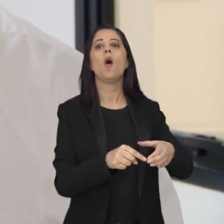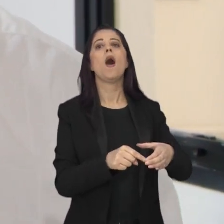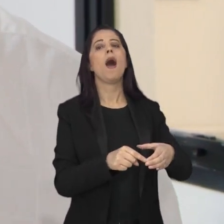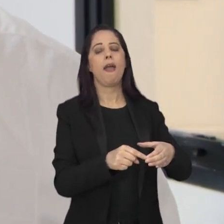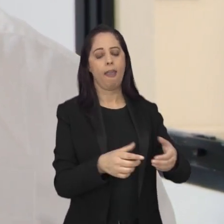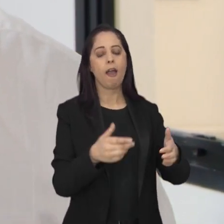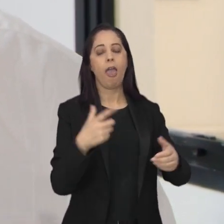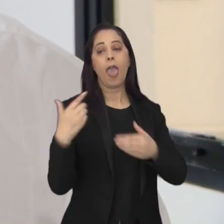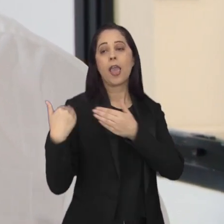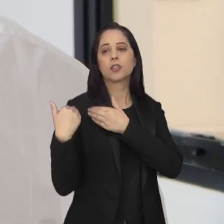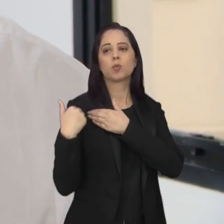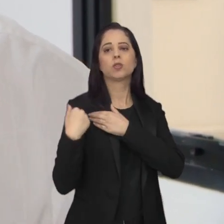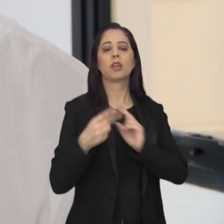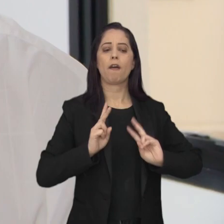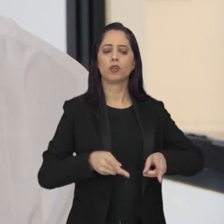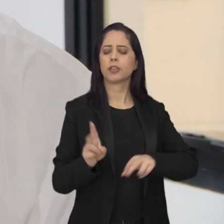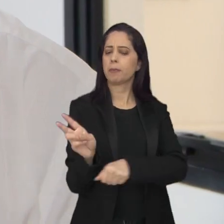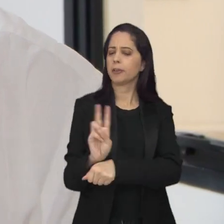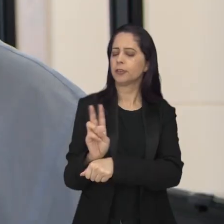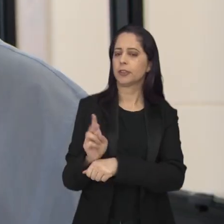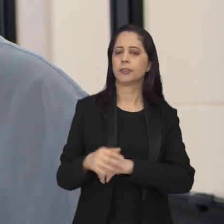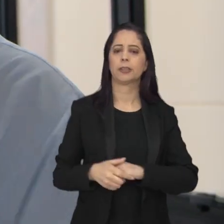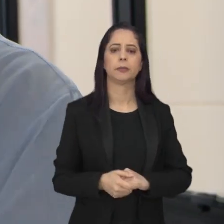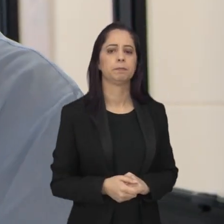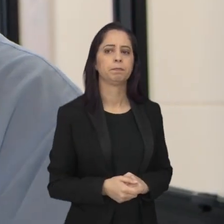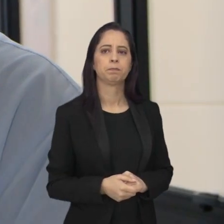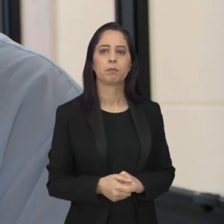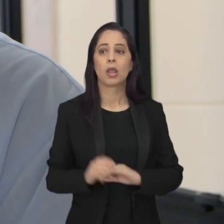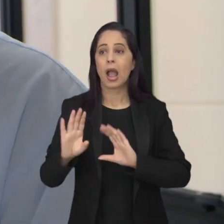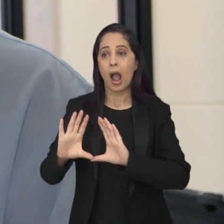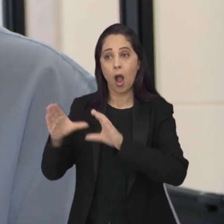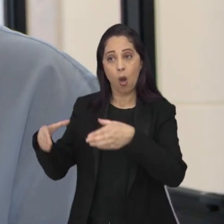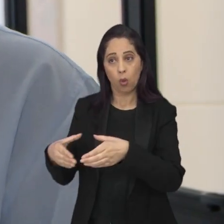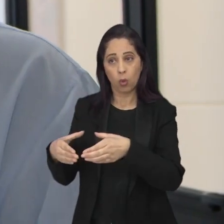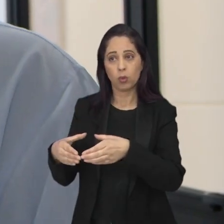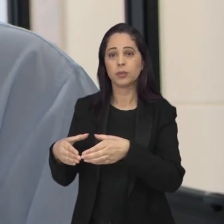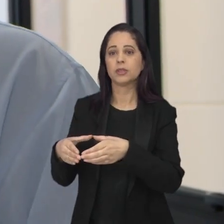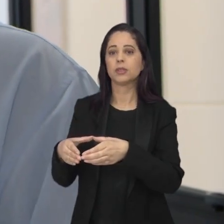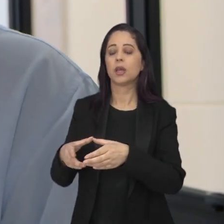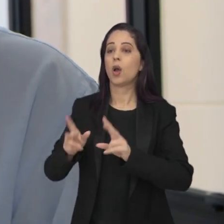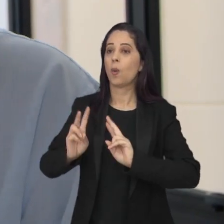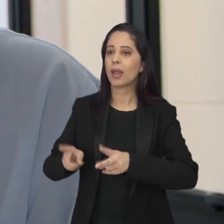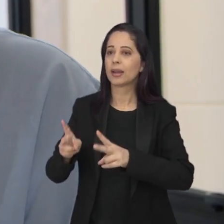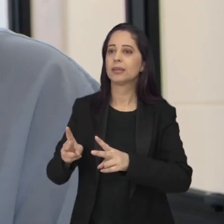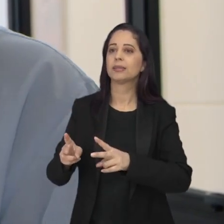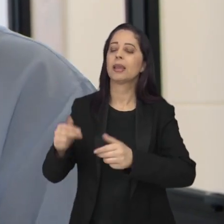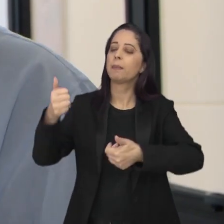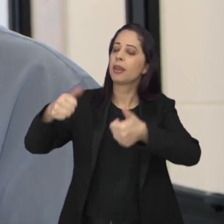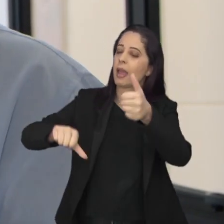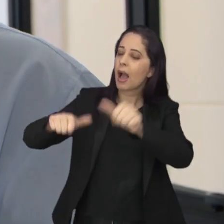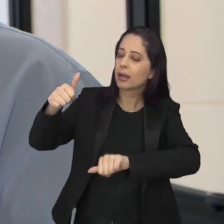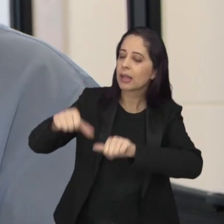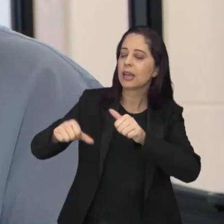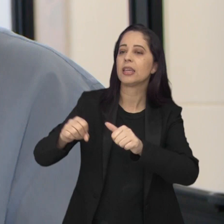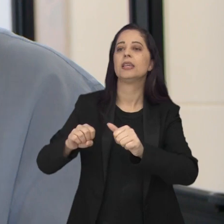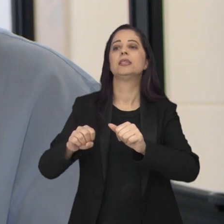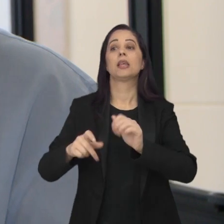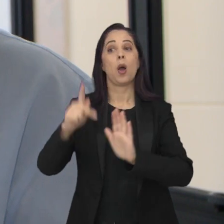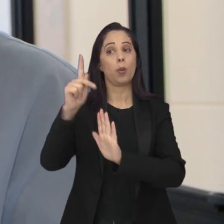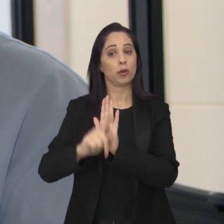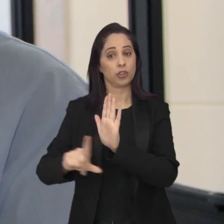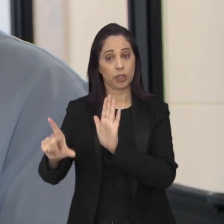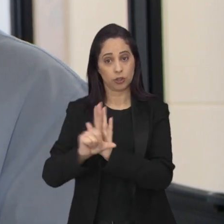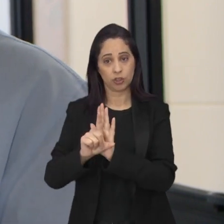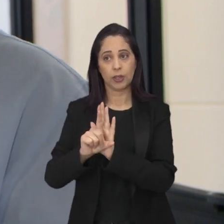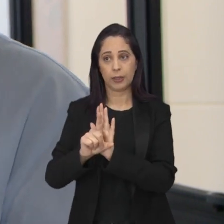sua participação e dar sua relatoria. Bom, a comissão ela verifica os requisitos legais dos projetos de